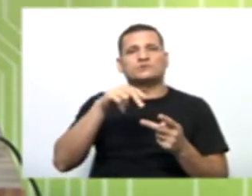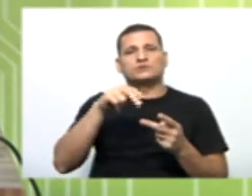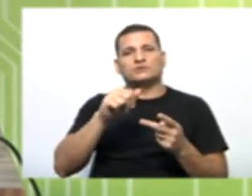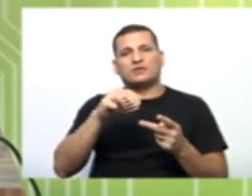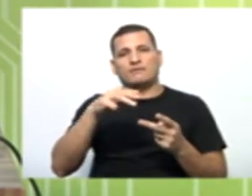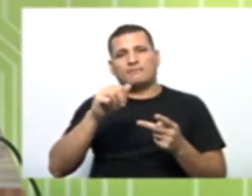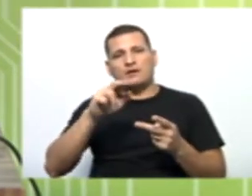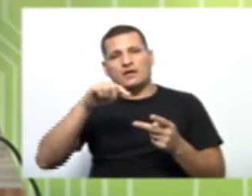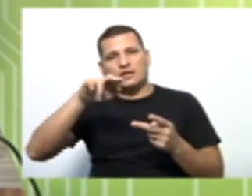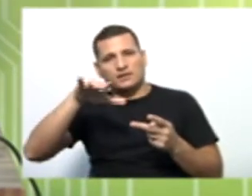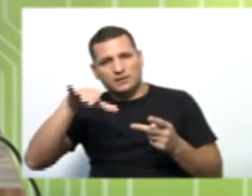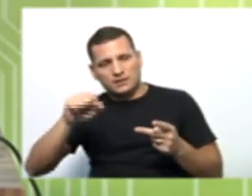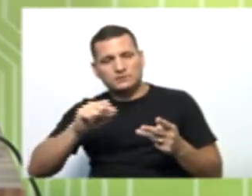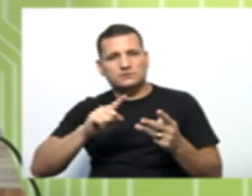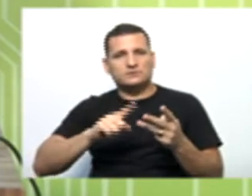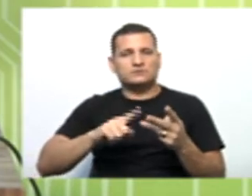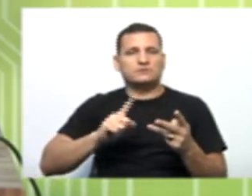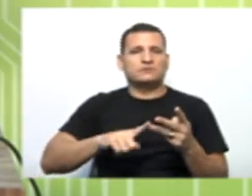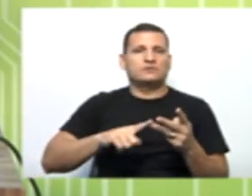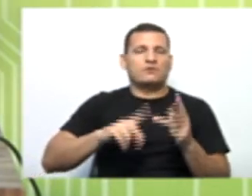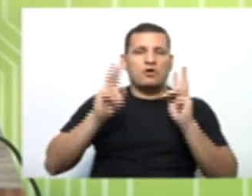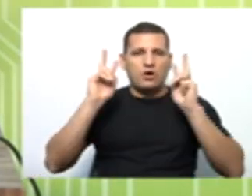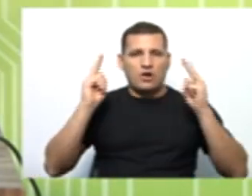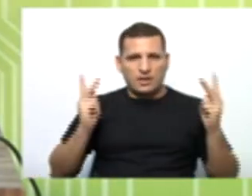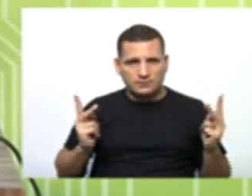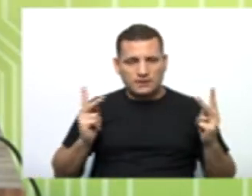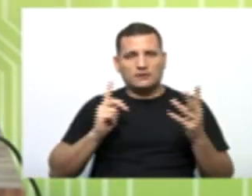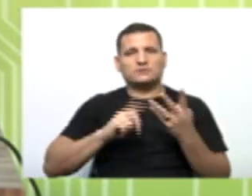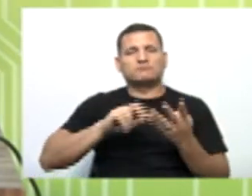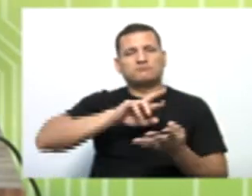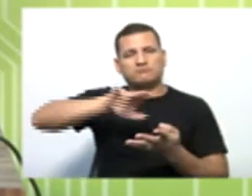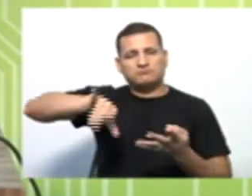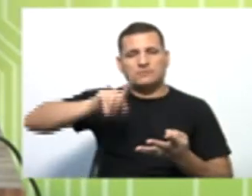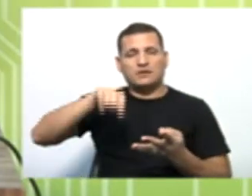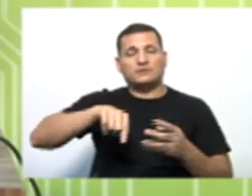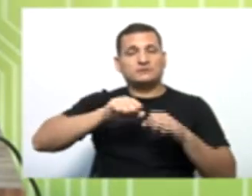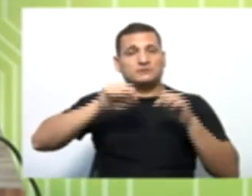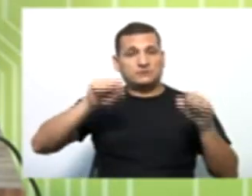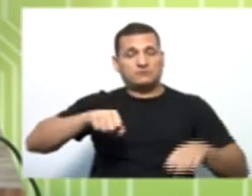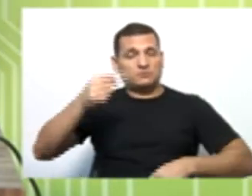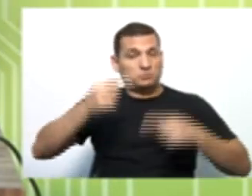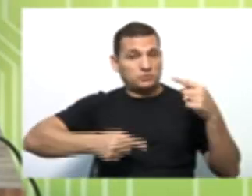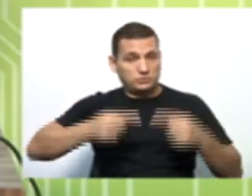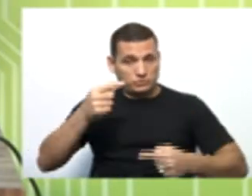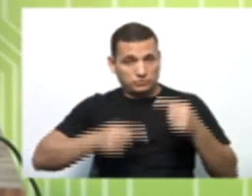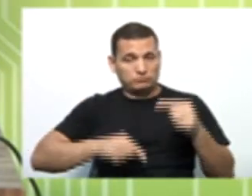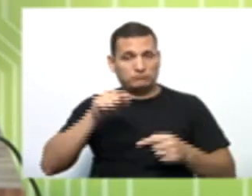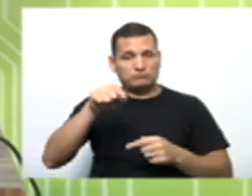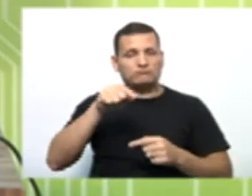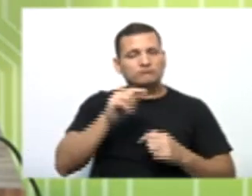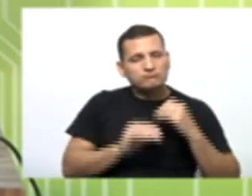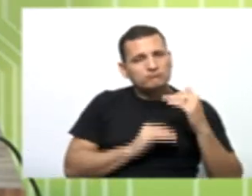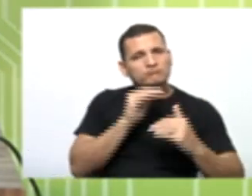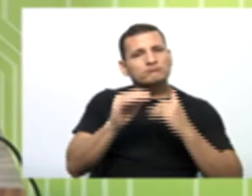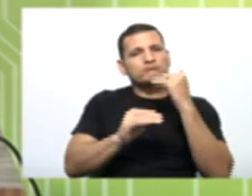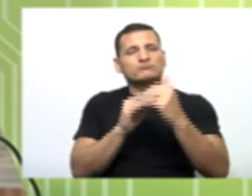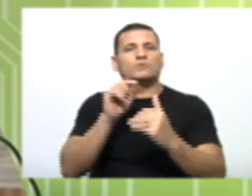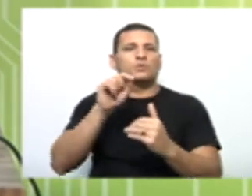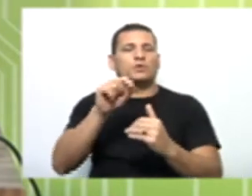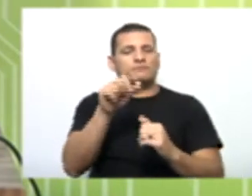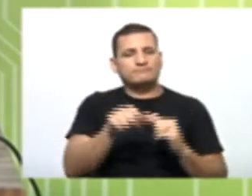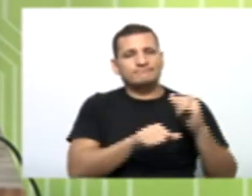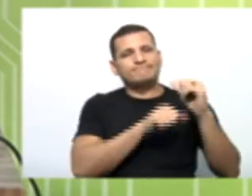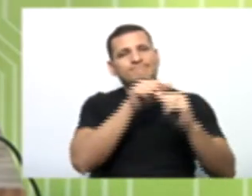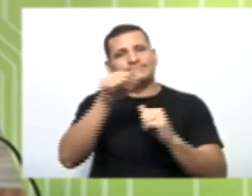são sistemas políticos que foram construídos através principalmente da reformulação do